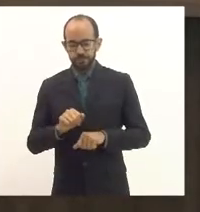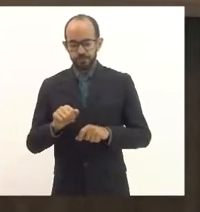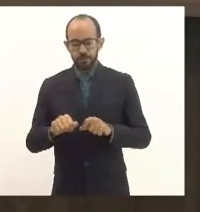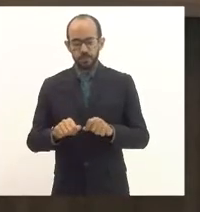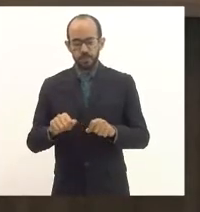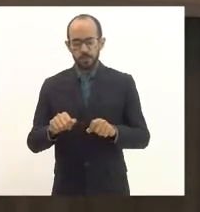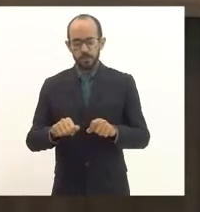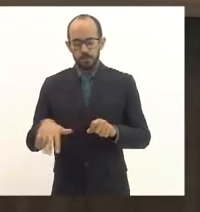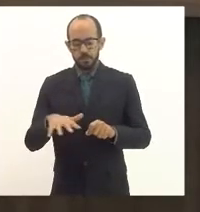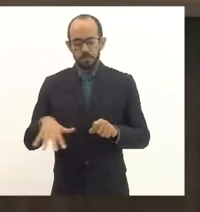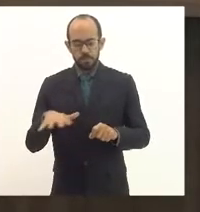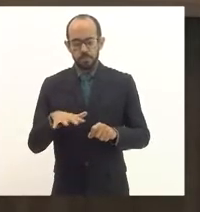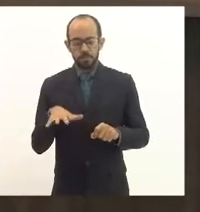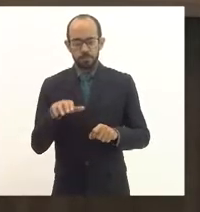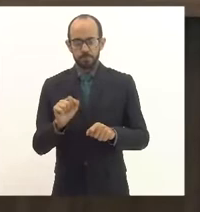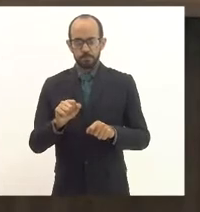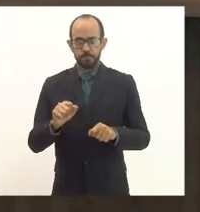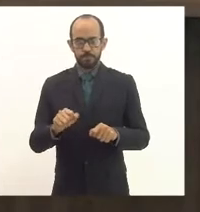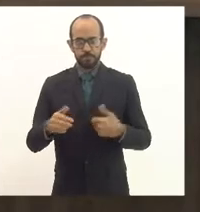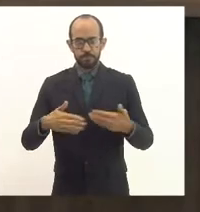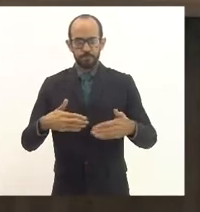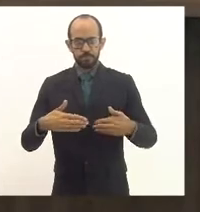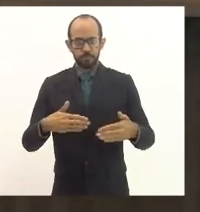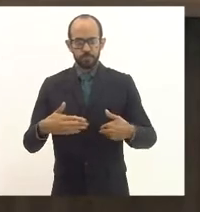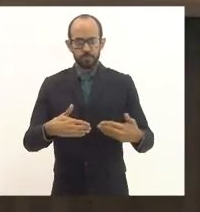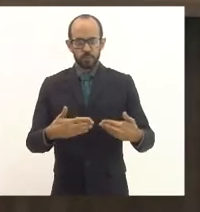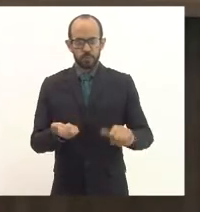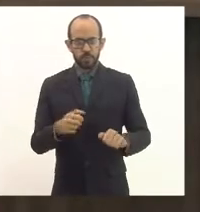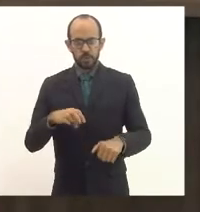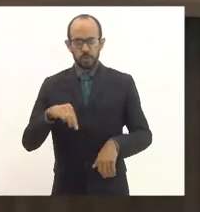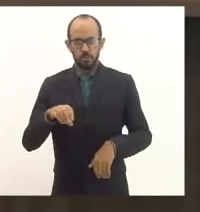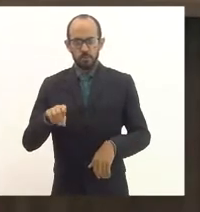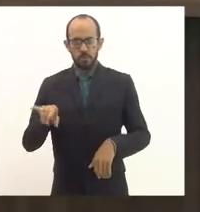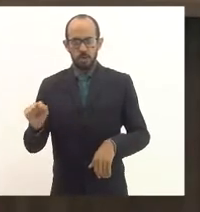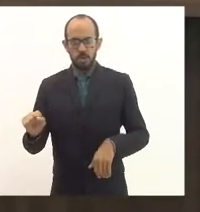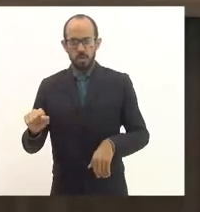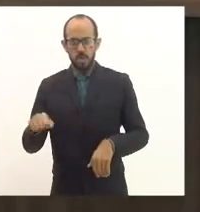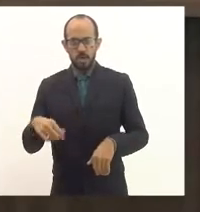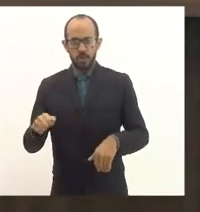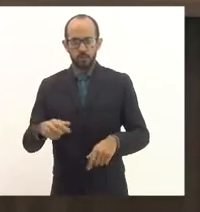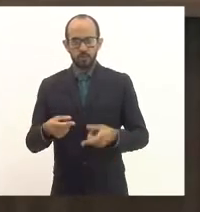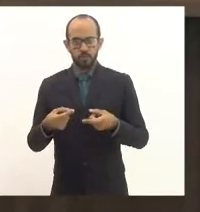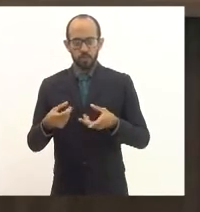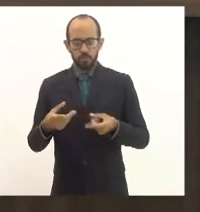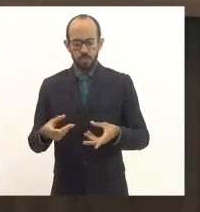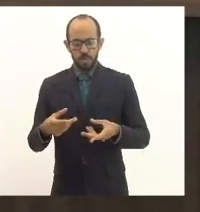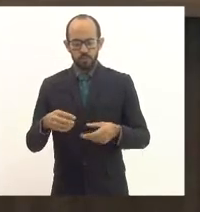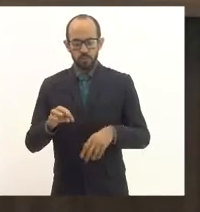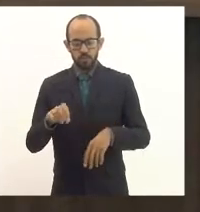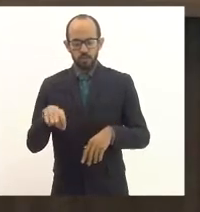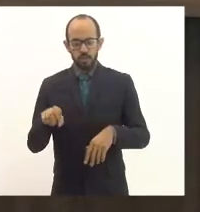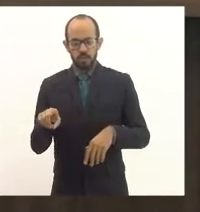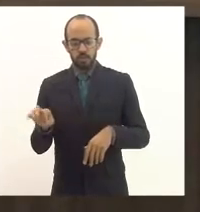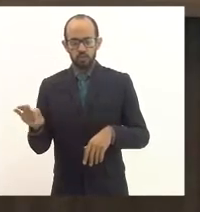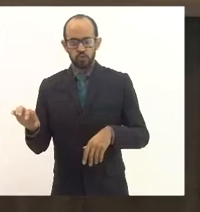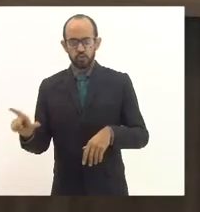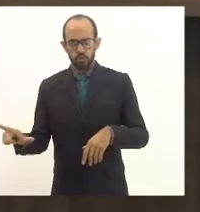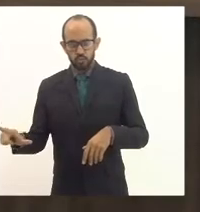na área da indústria da moda, o comércio têxtil, que